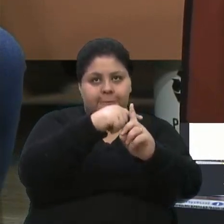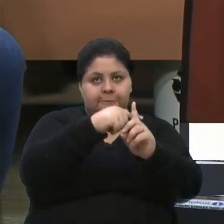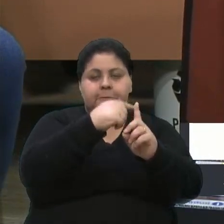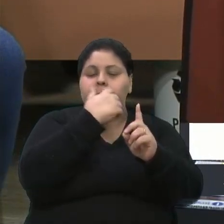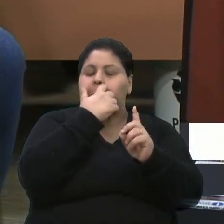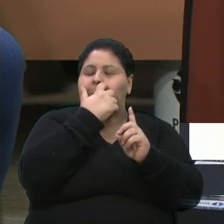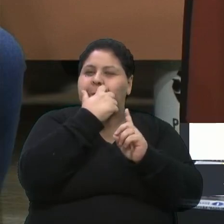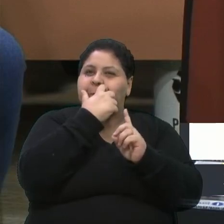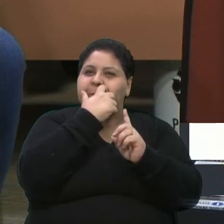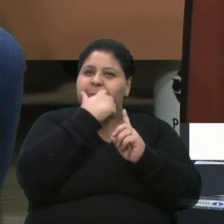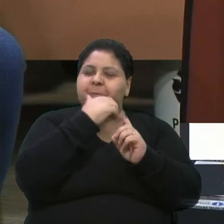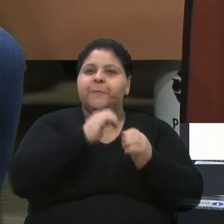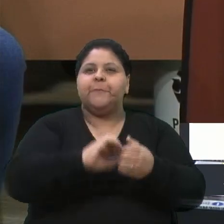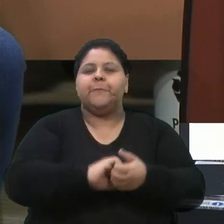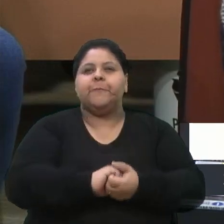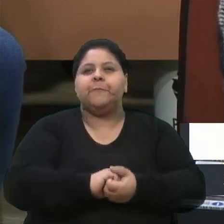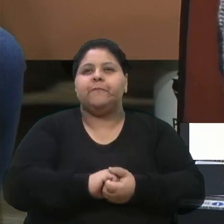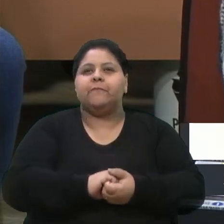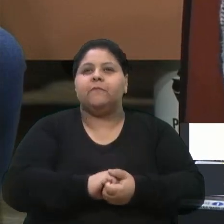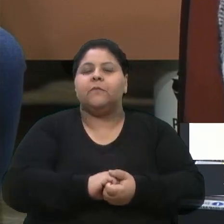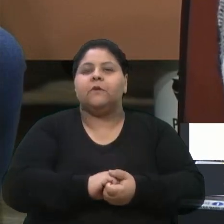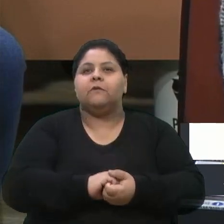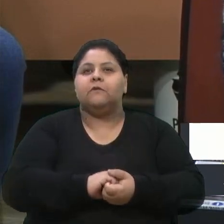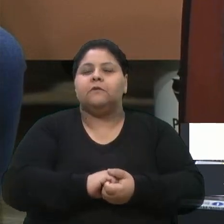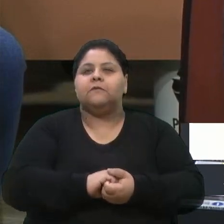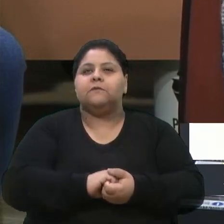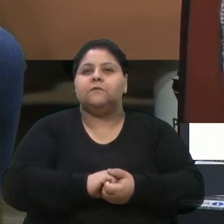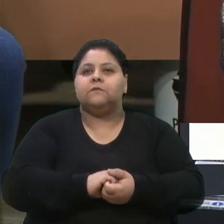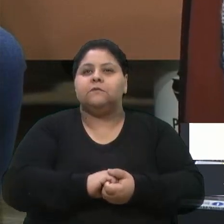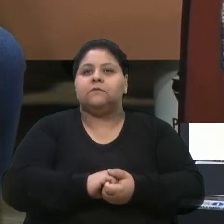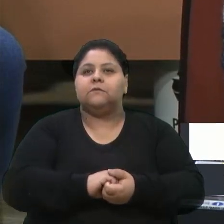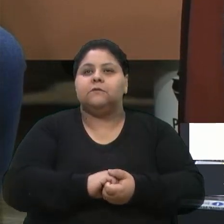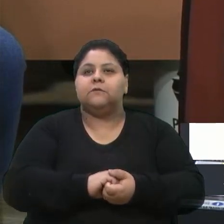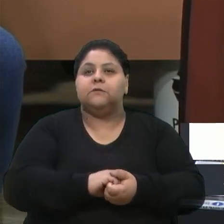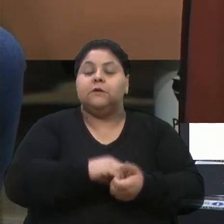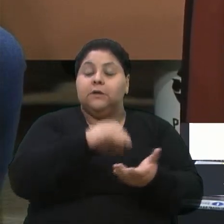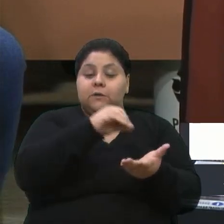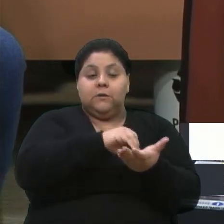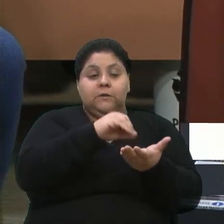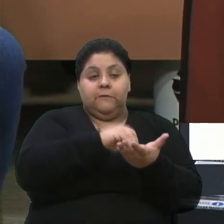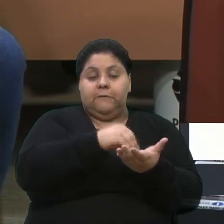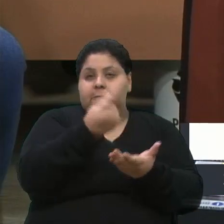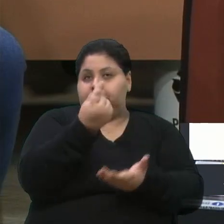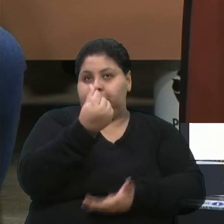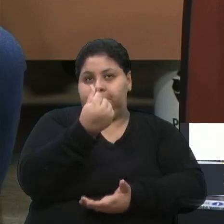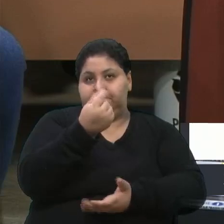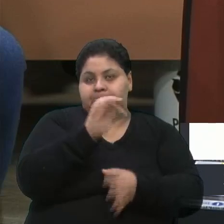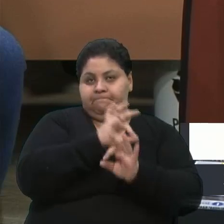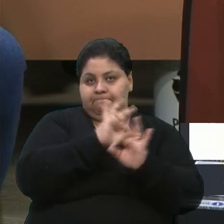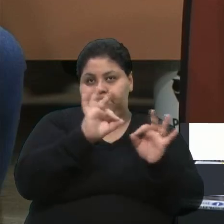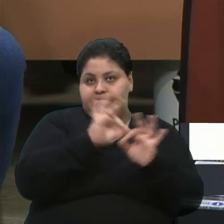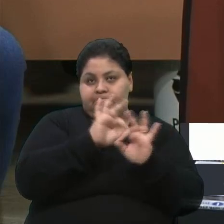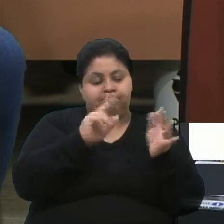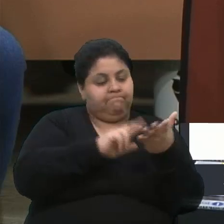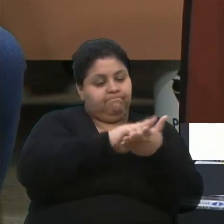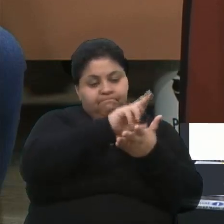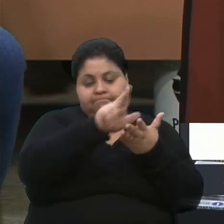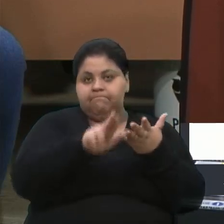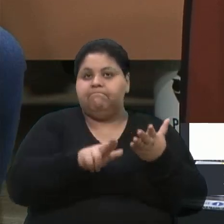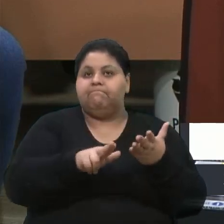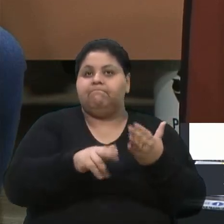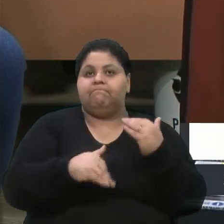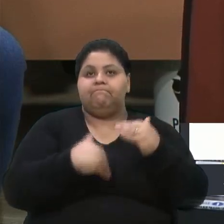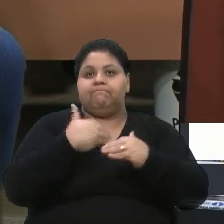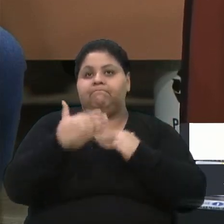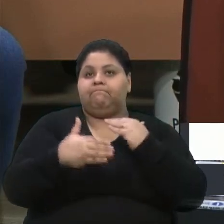como? Eu digo sem custo, né? Em várias situações. E quando a gente